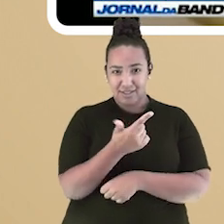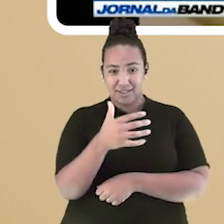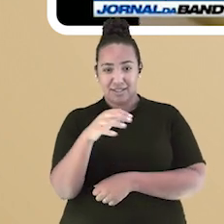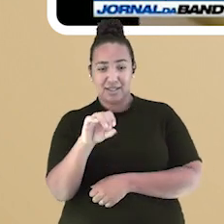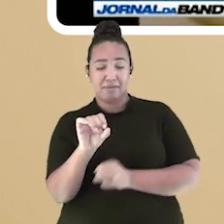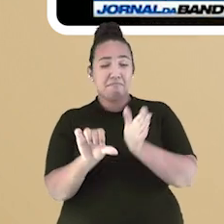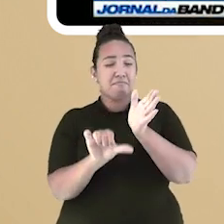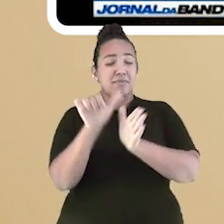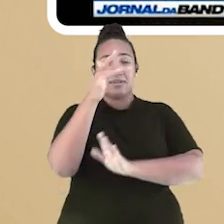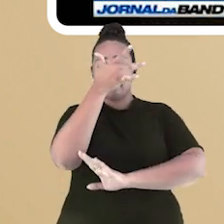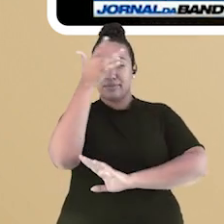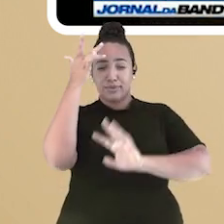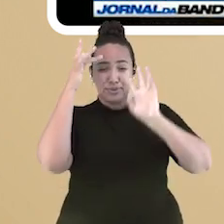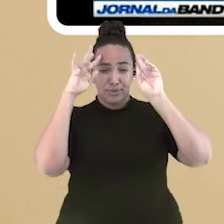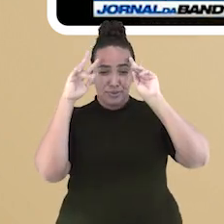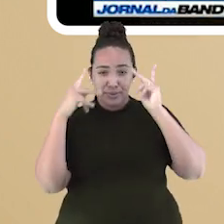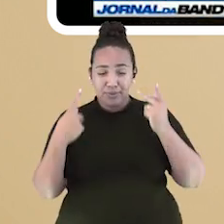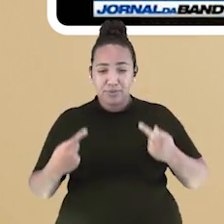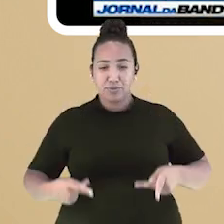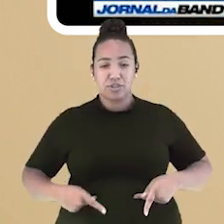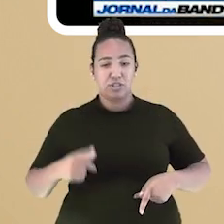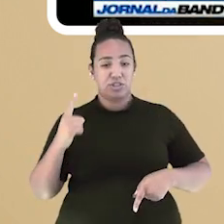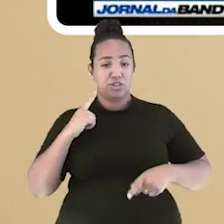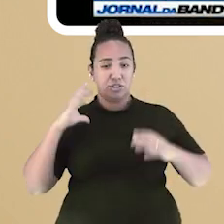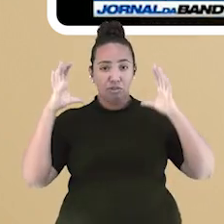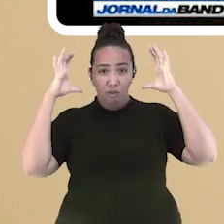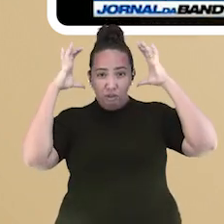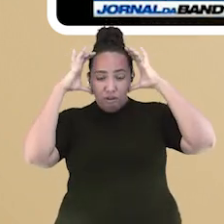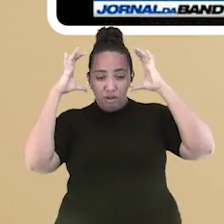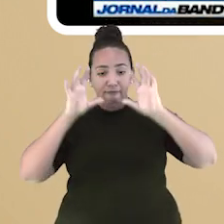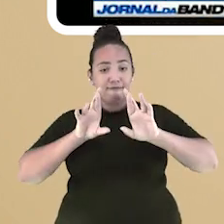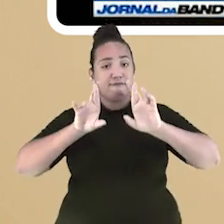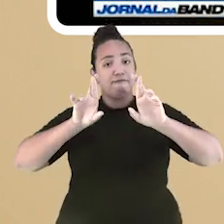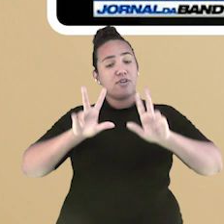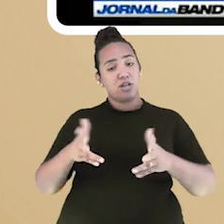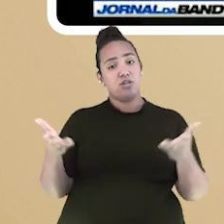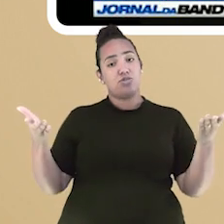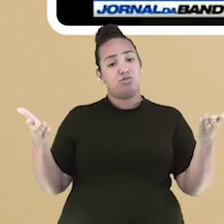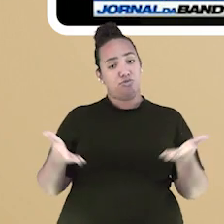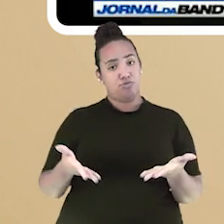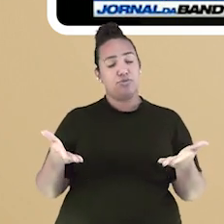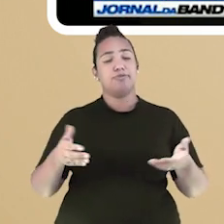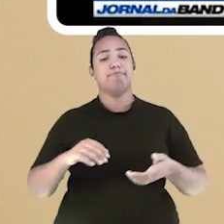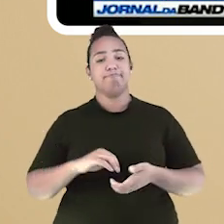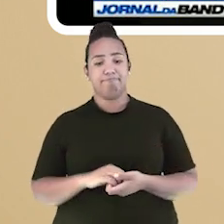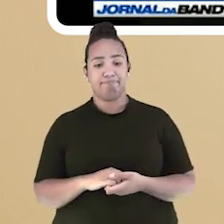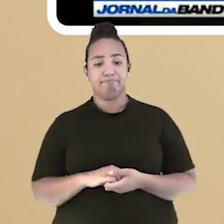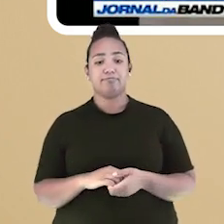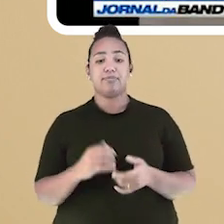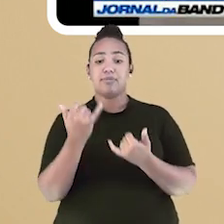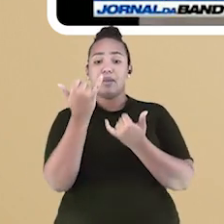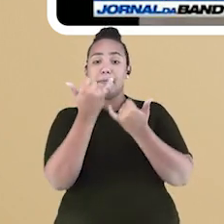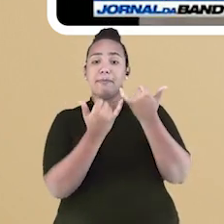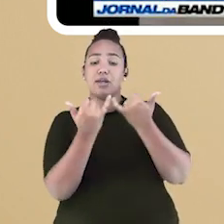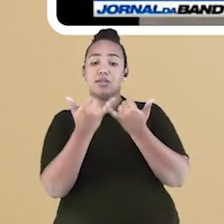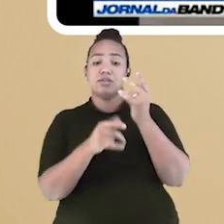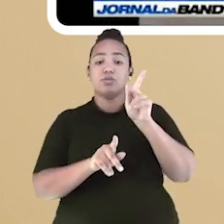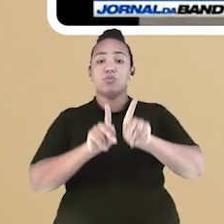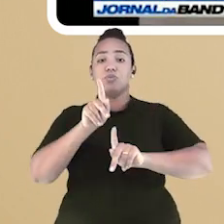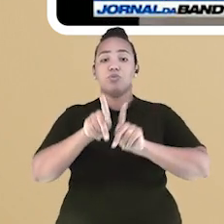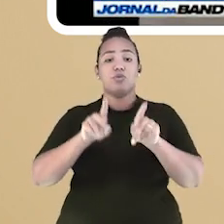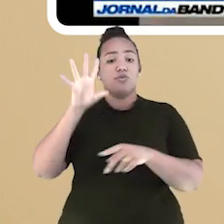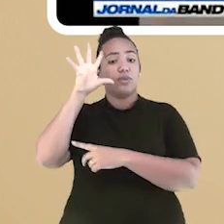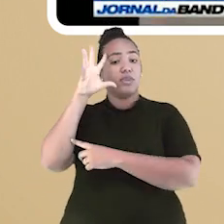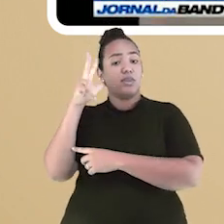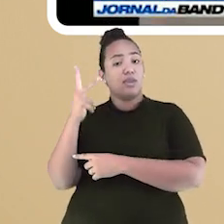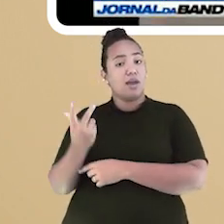habitantes do continente tinham a morfologia craniana diferente dos habitantes atuais da América e similar aos povos da